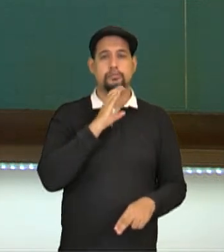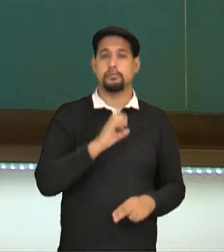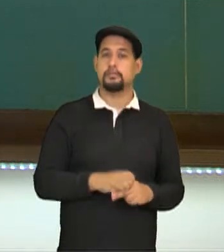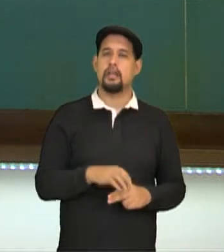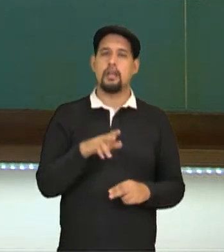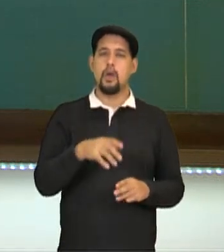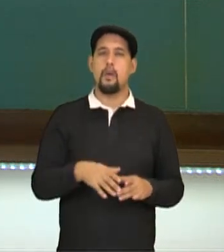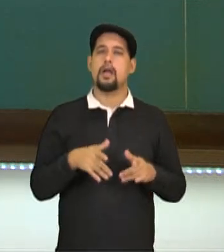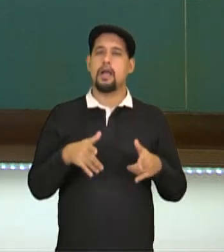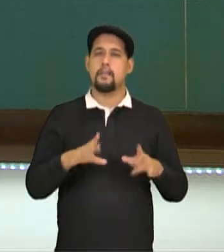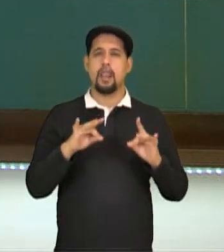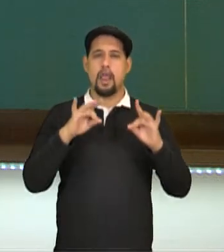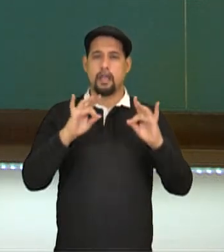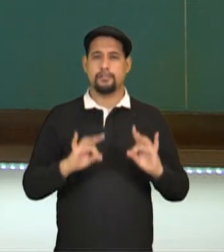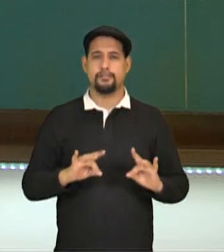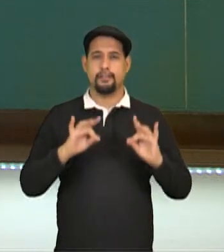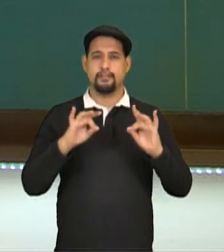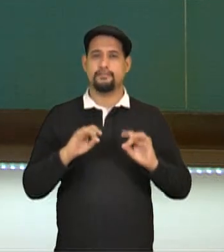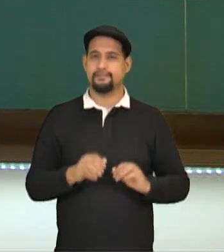cama elástica.